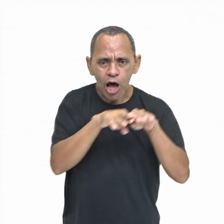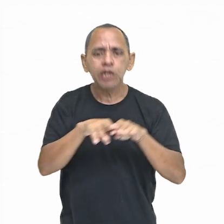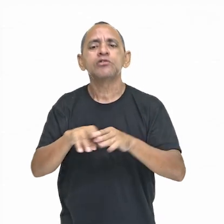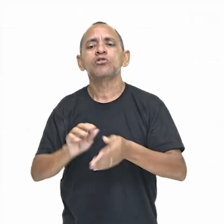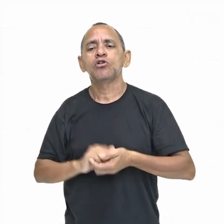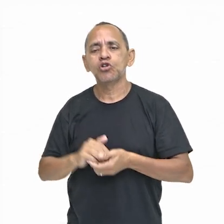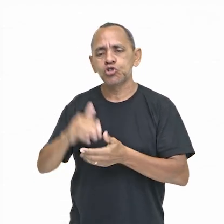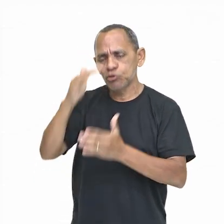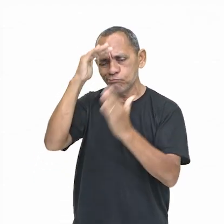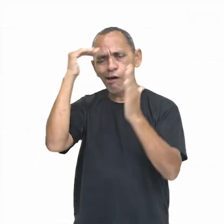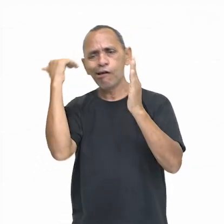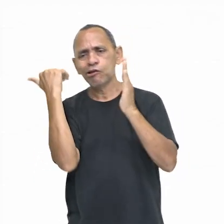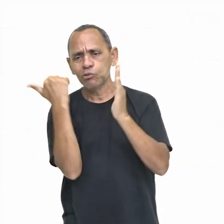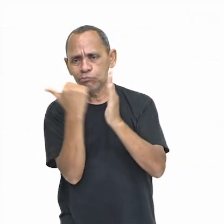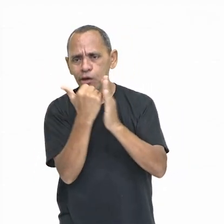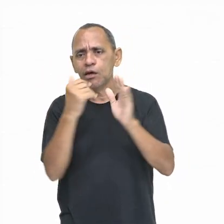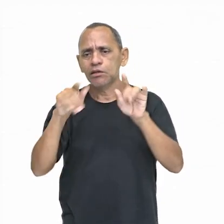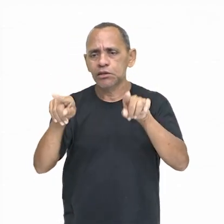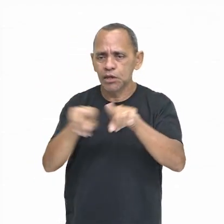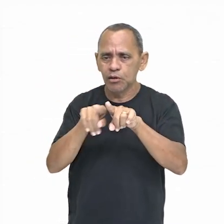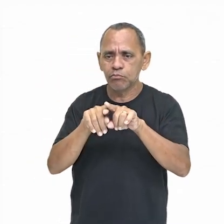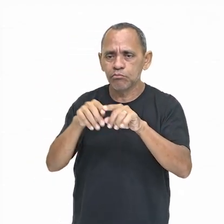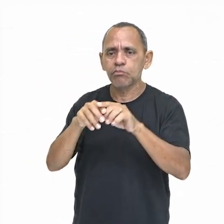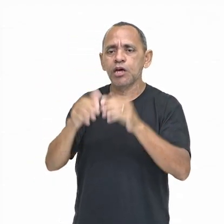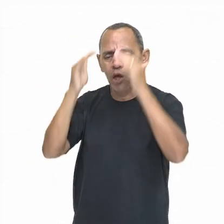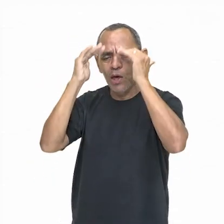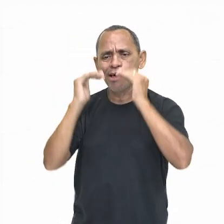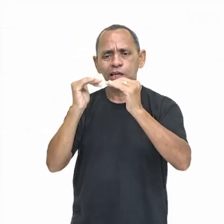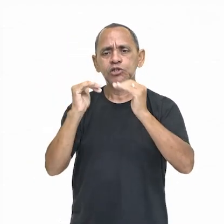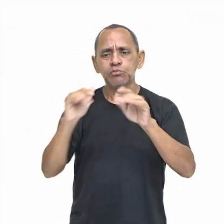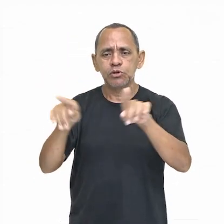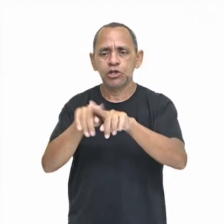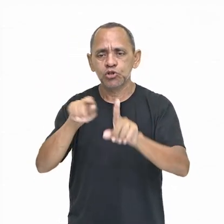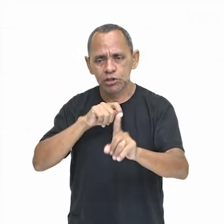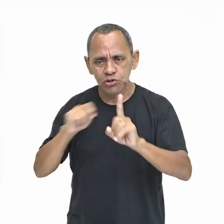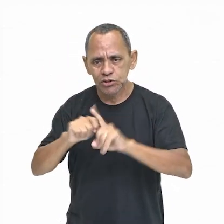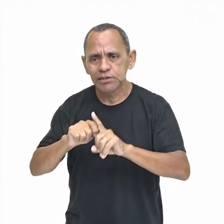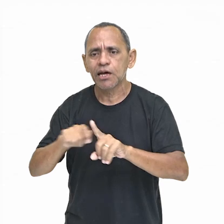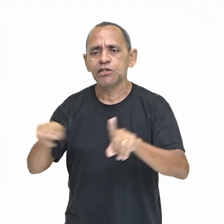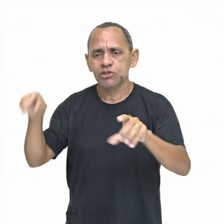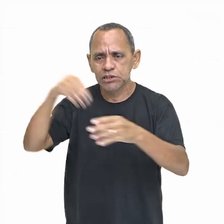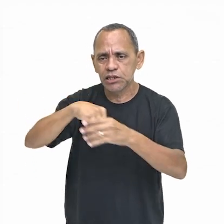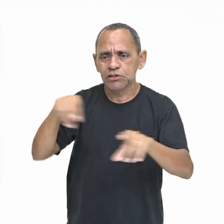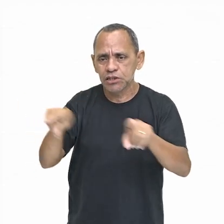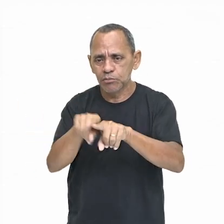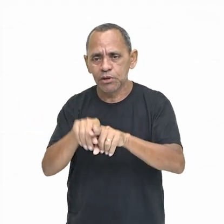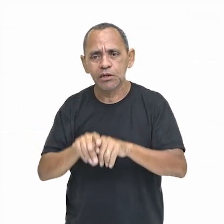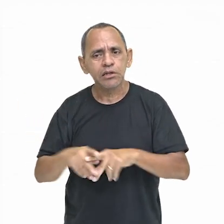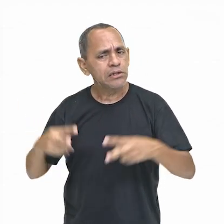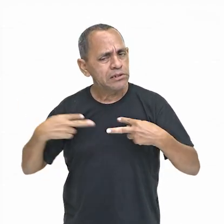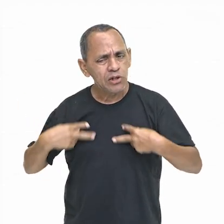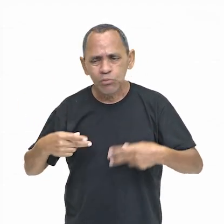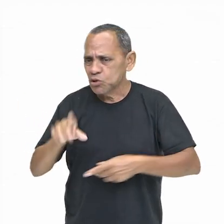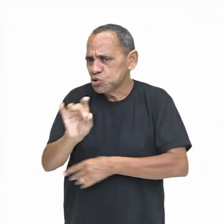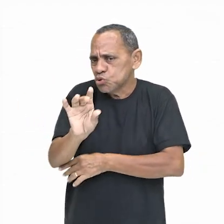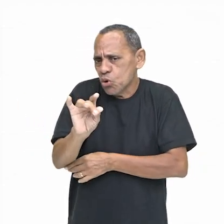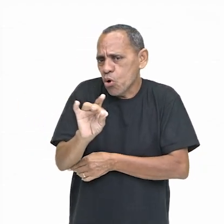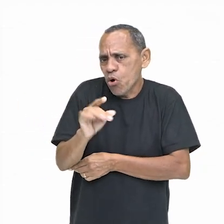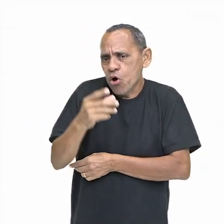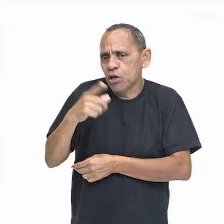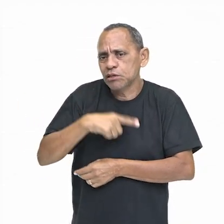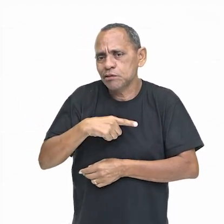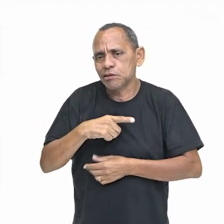respeito. A gente vai, então, criando essa questão, né? E só o ser humano tem essa questão, porque os outros animais não têm,